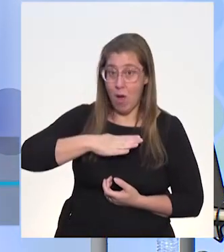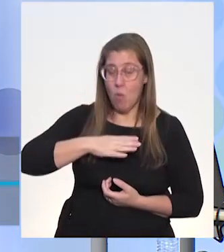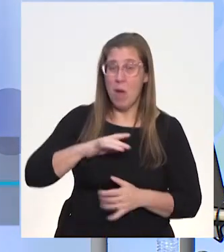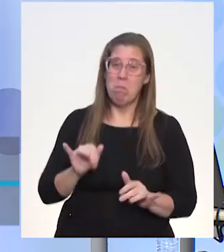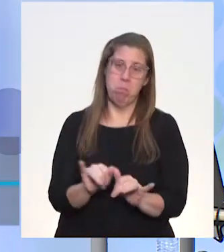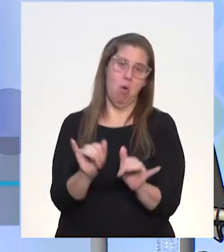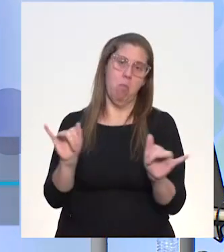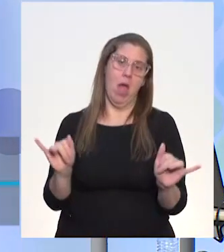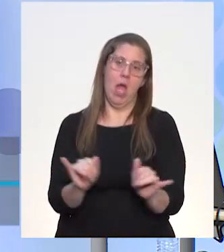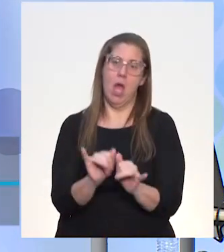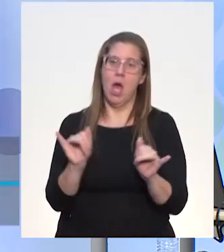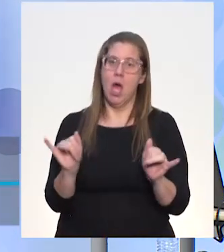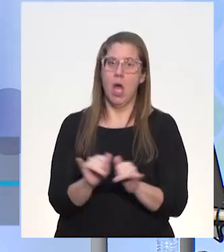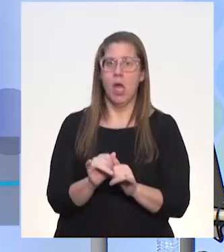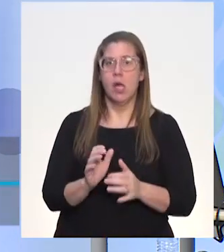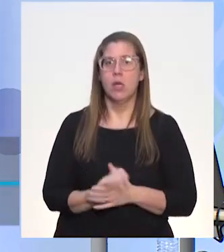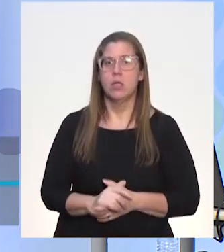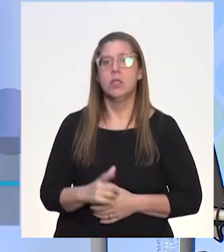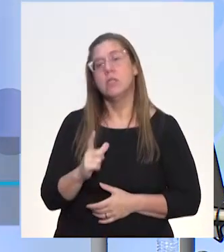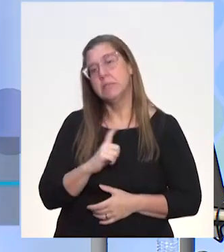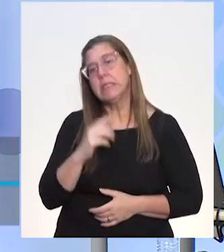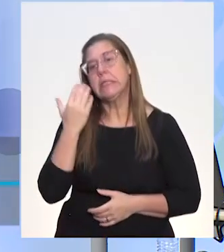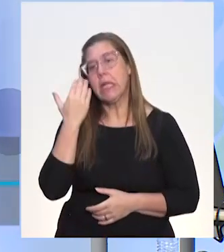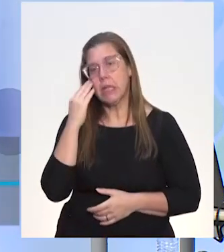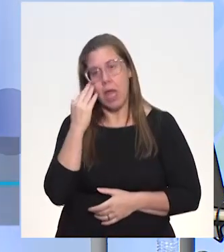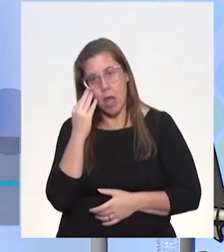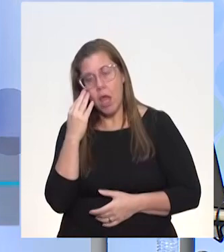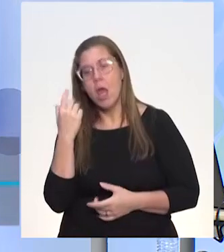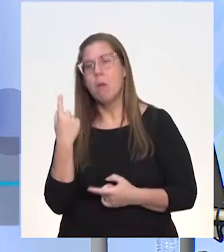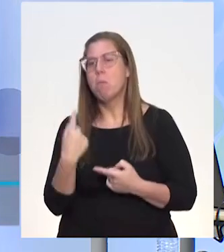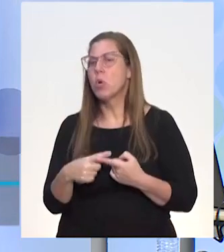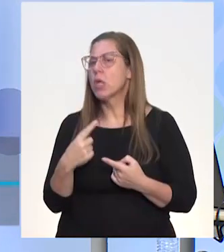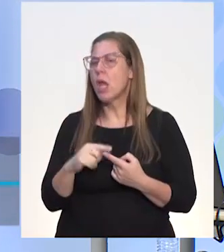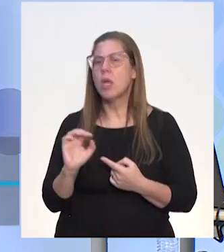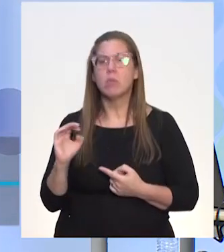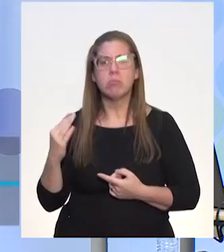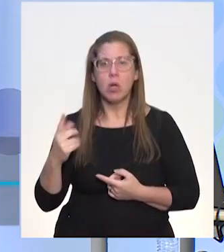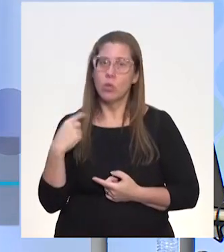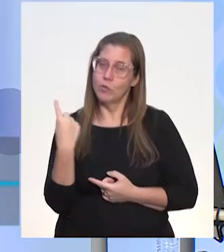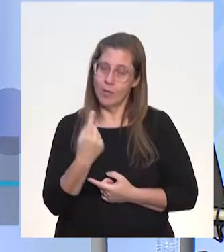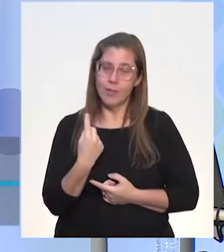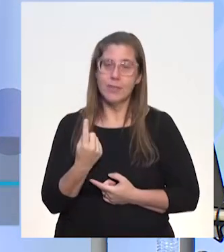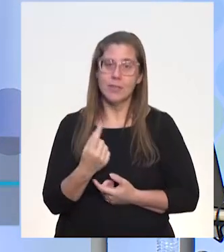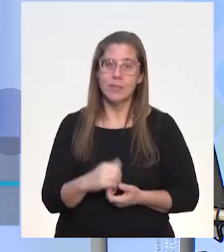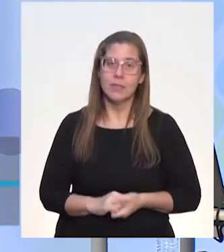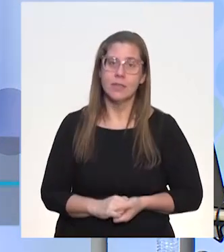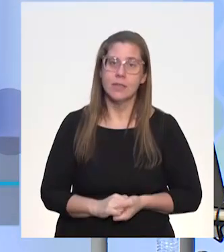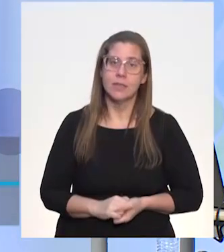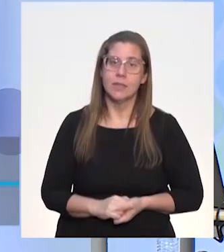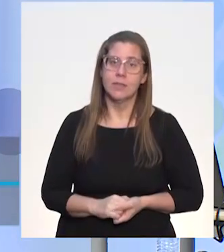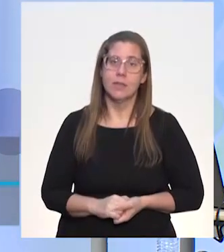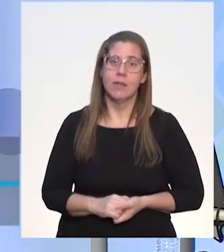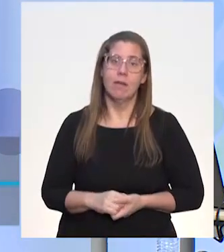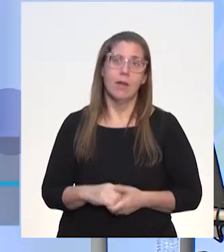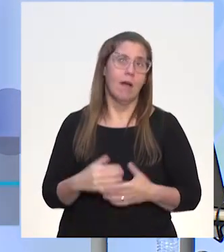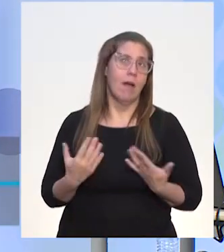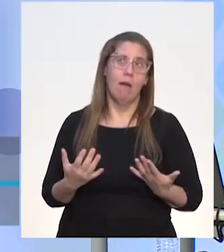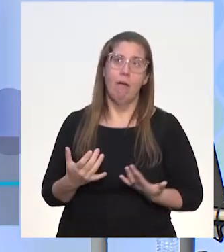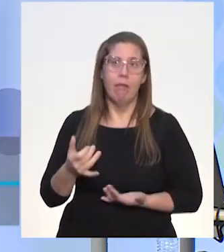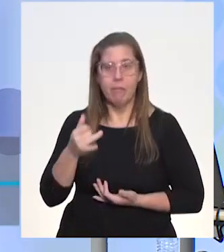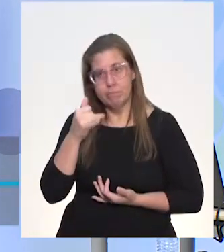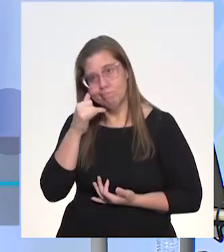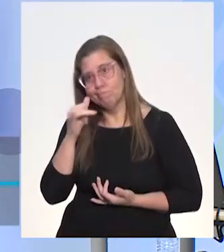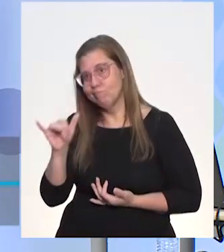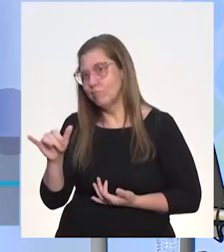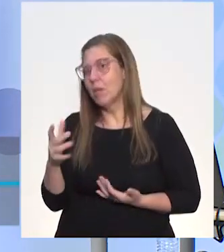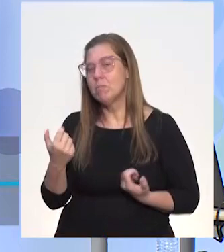banal e, portanto, ele tem que ter uma compreensão materialista, a gente, é claro, é imprescindível, é inevitável que a